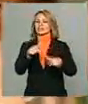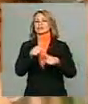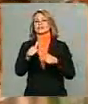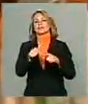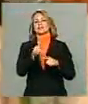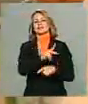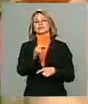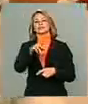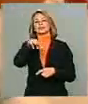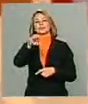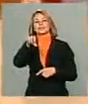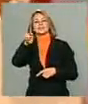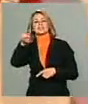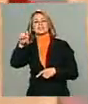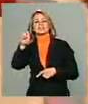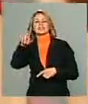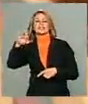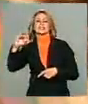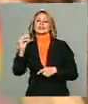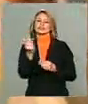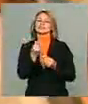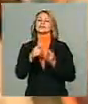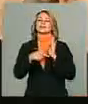Medeiros em